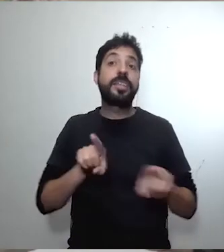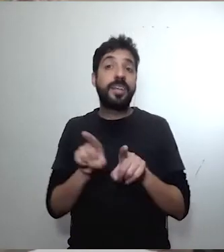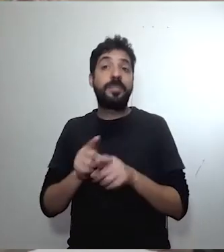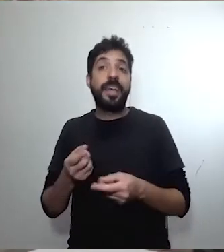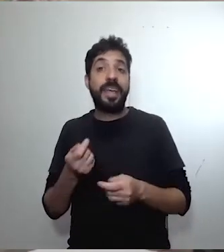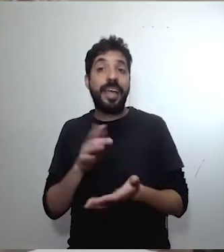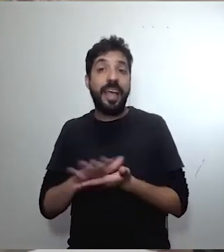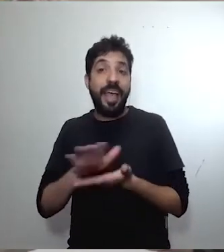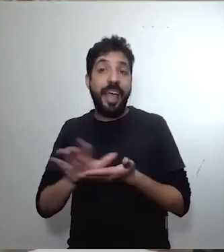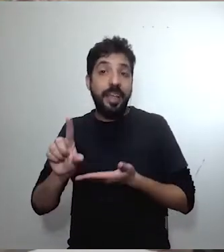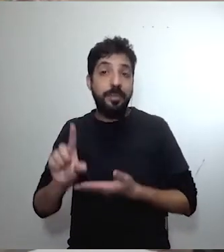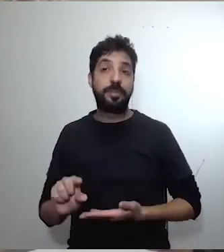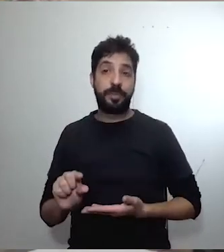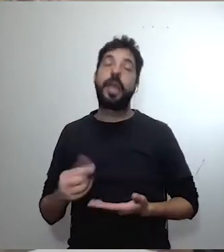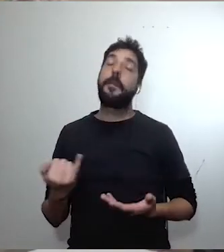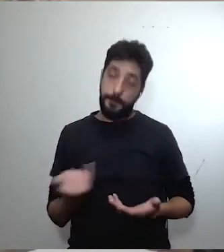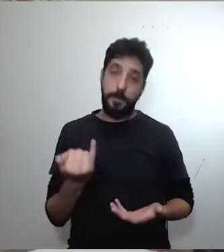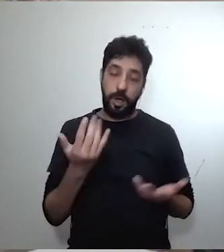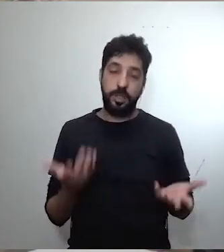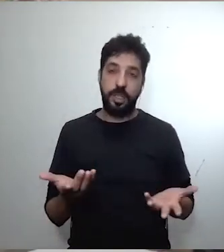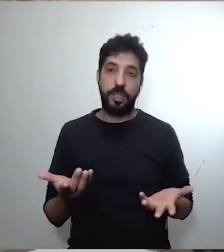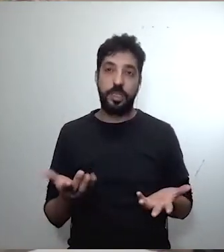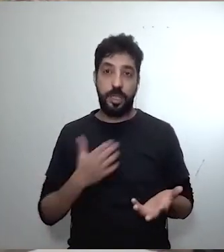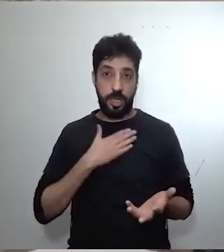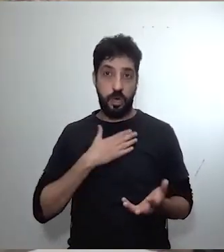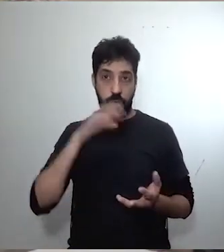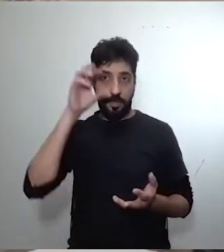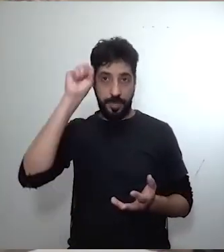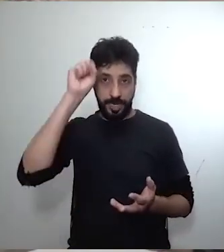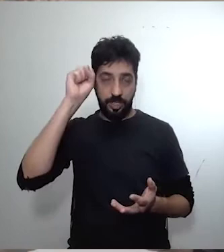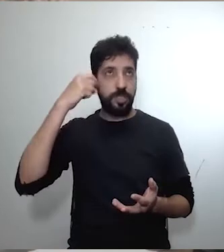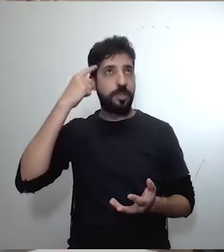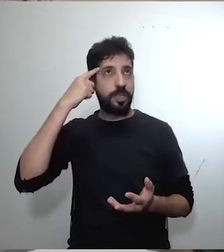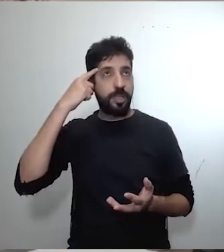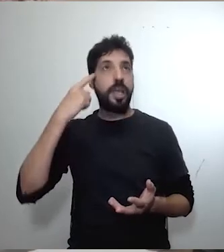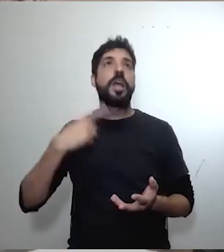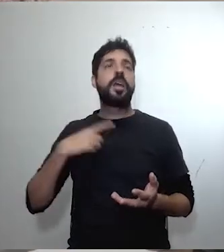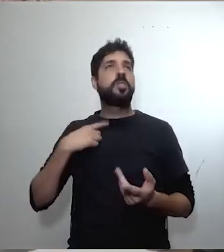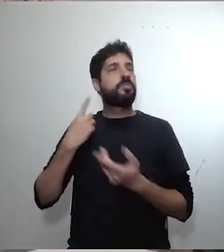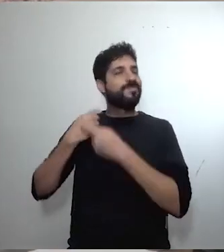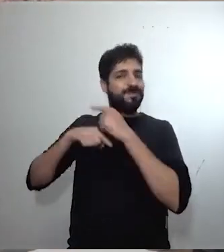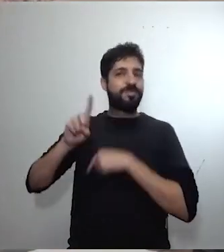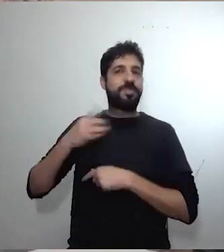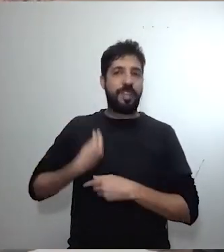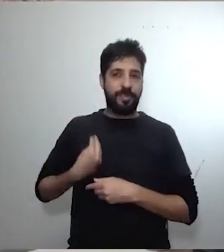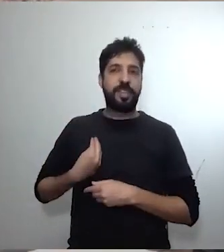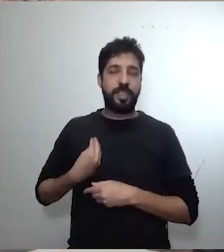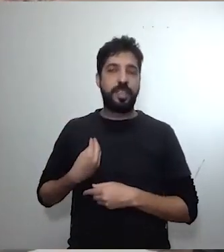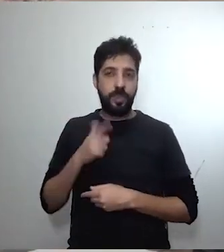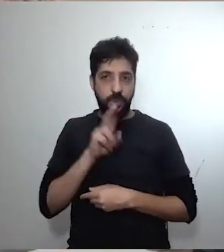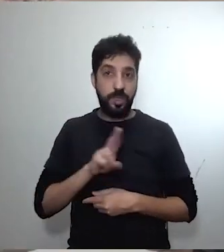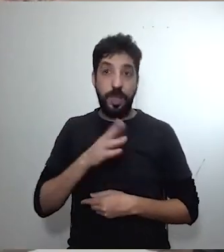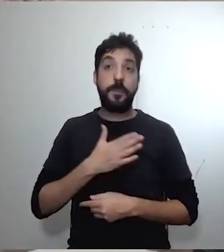mais econômico. Então eu acho muito importante isso. Como eu aprendi isso e acho que me serviu muito na vida,